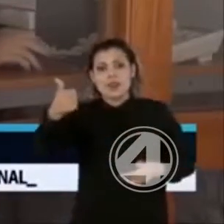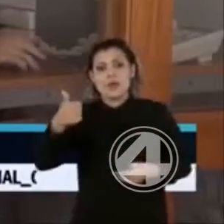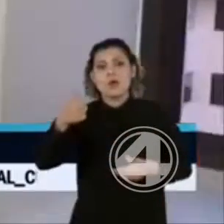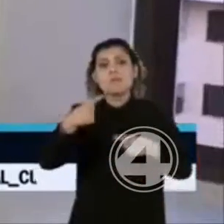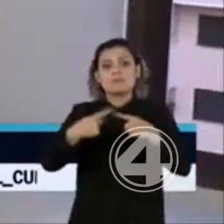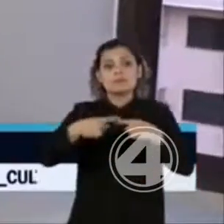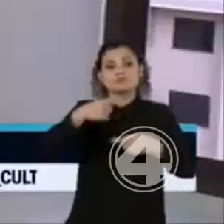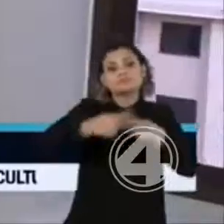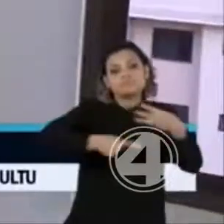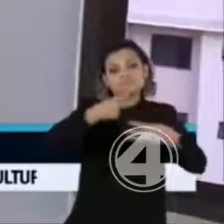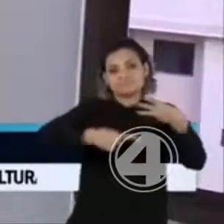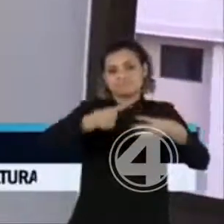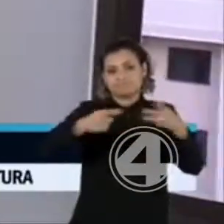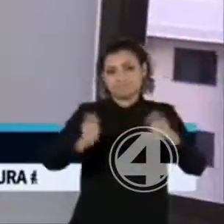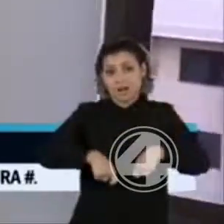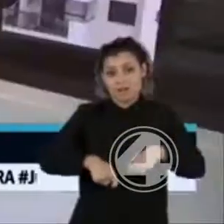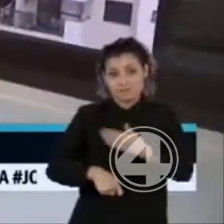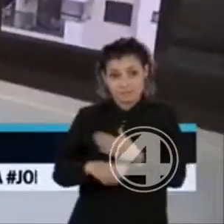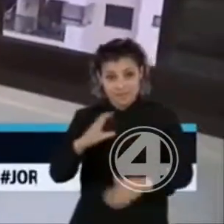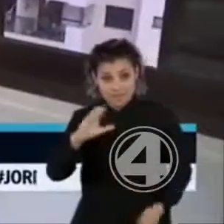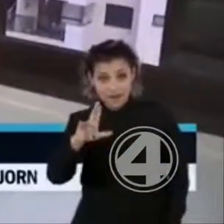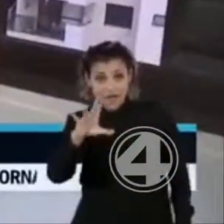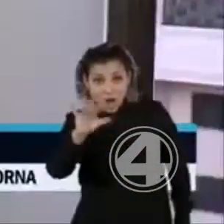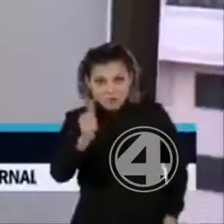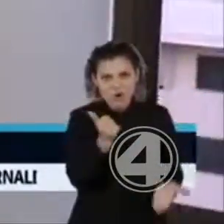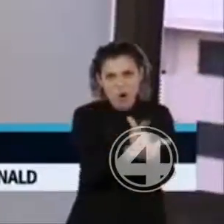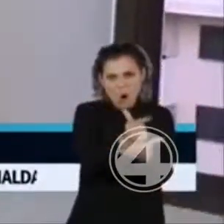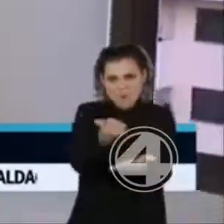fast fashion. A Cláudia era daquelas que